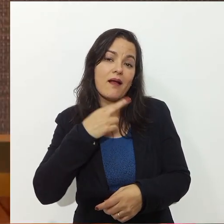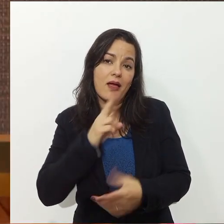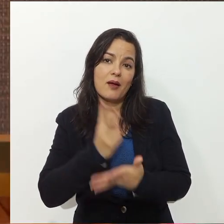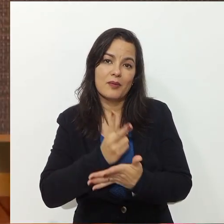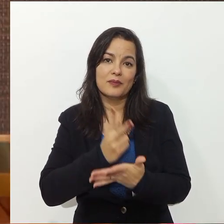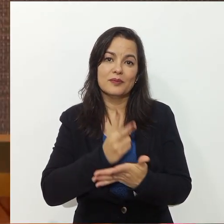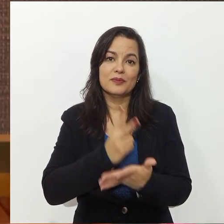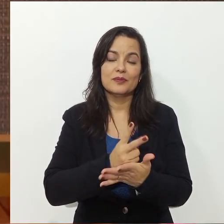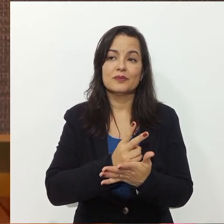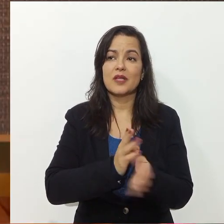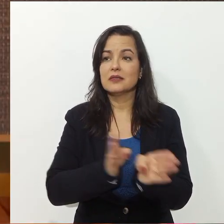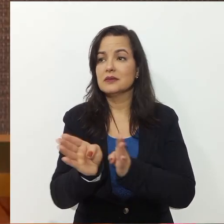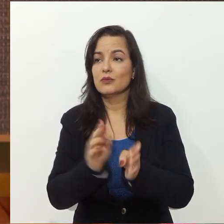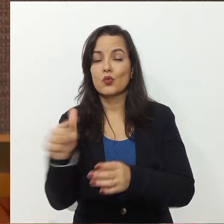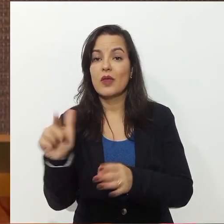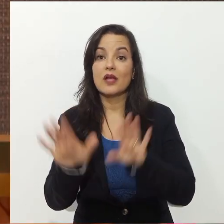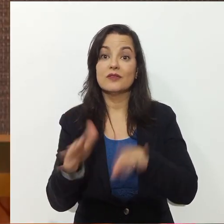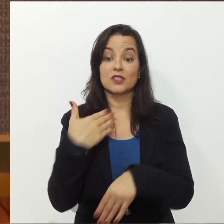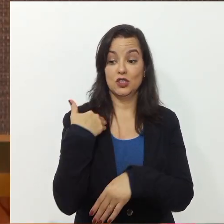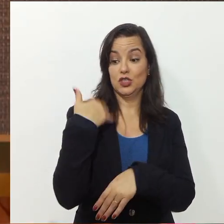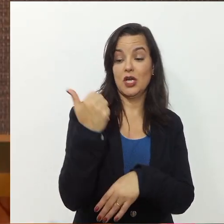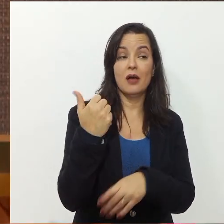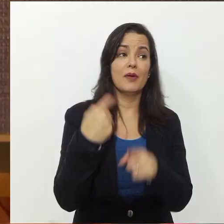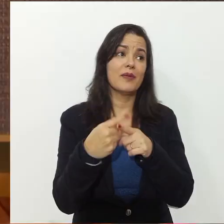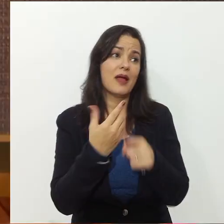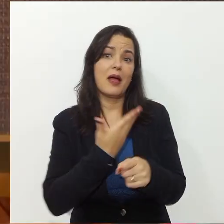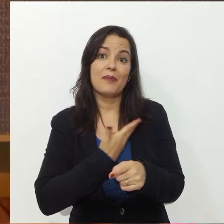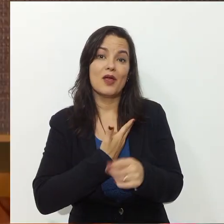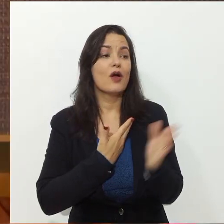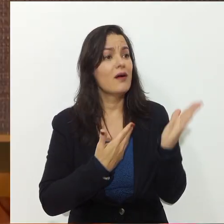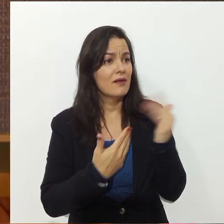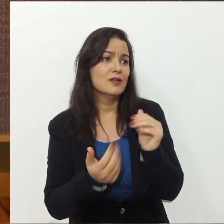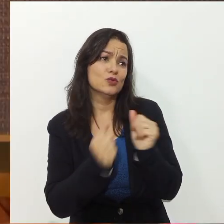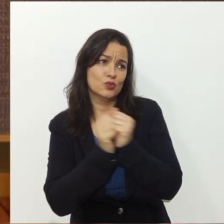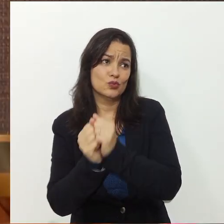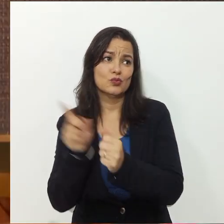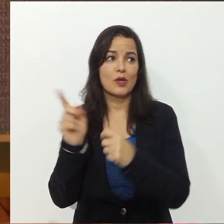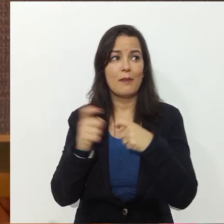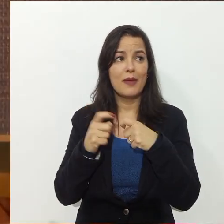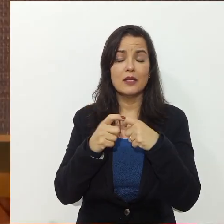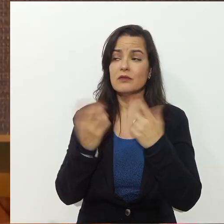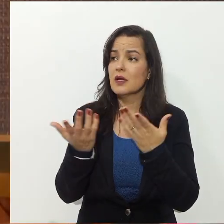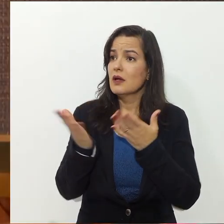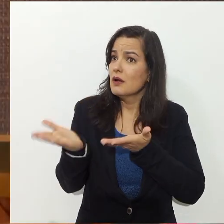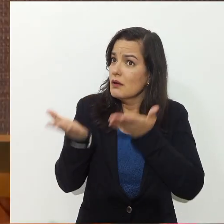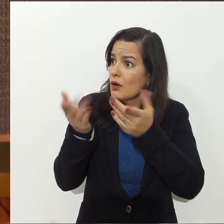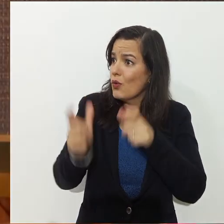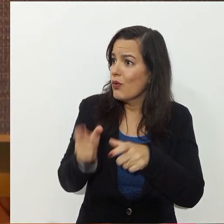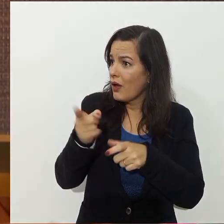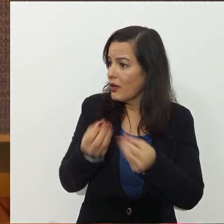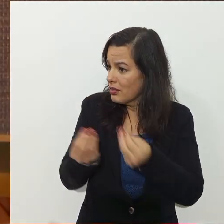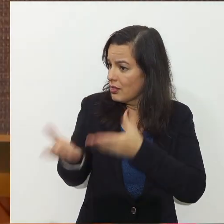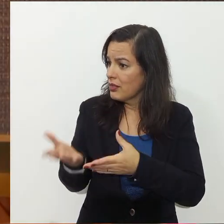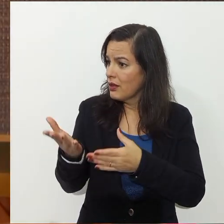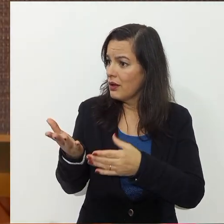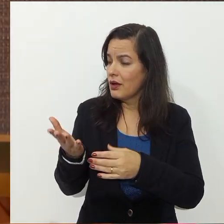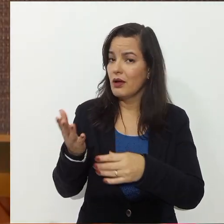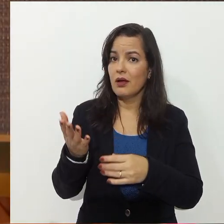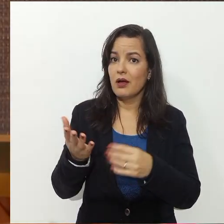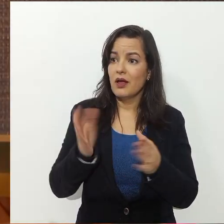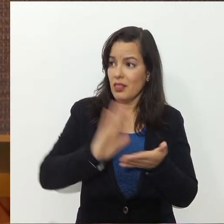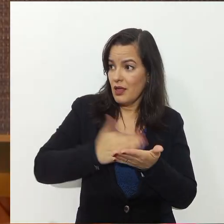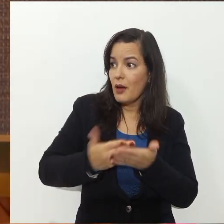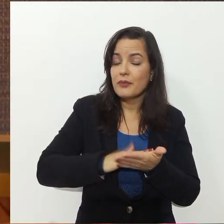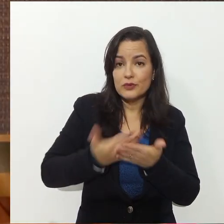Muitas vezes eles chamam a gente porque conhecem. Você não vai lá no médico comigo? Eu falei, mas a clínica tem que te oferecer. É a clínica que tem